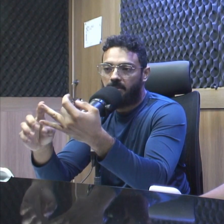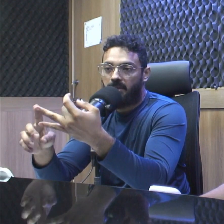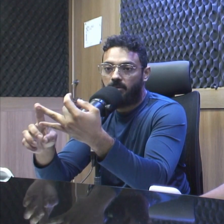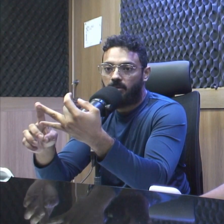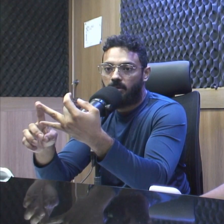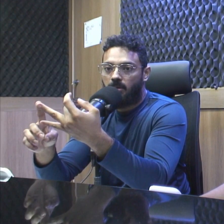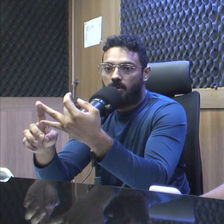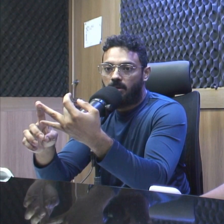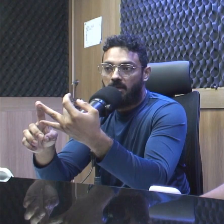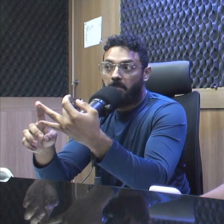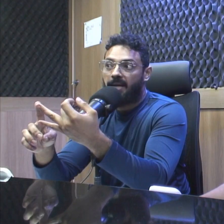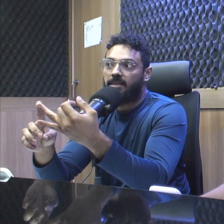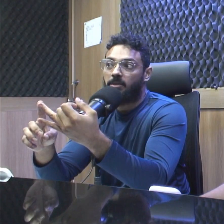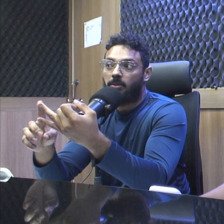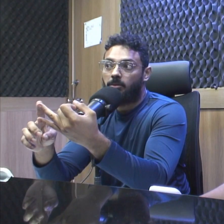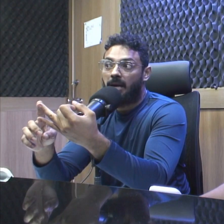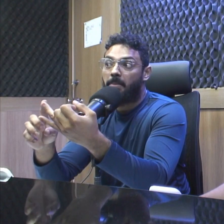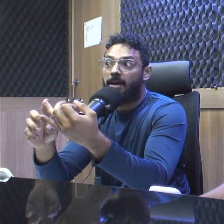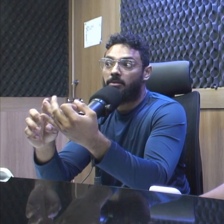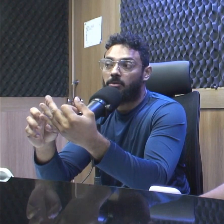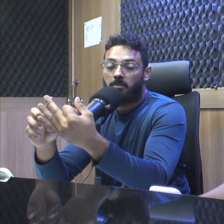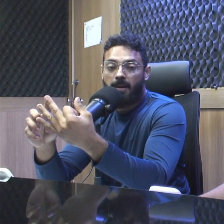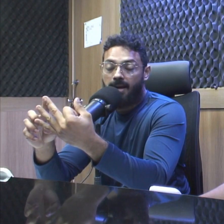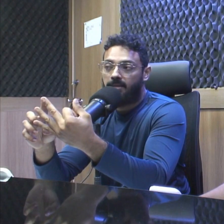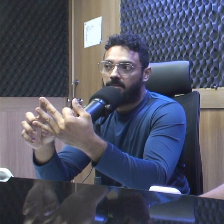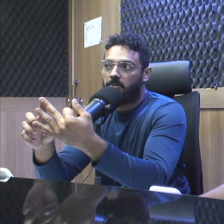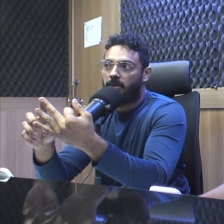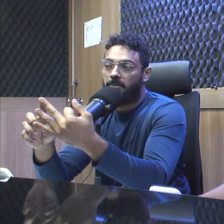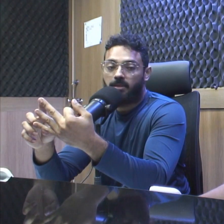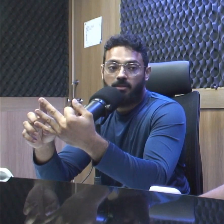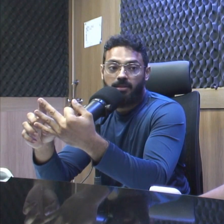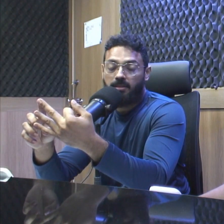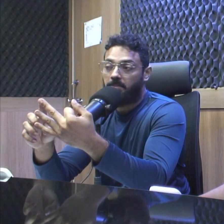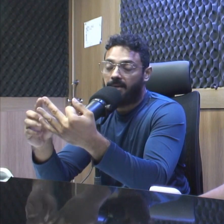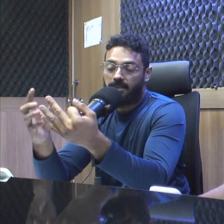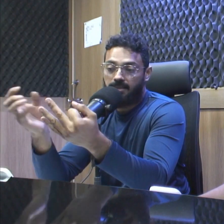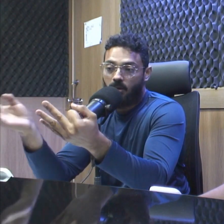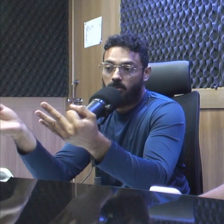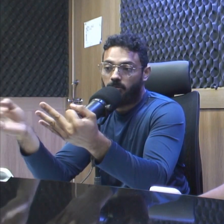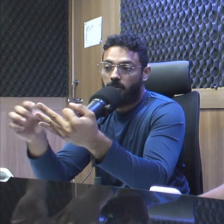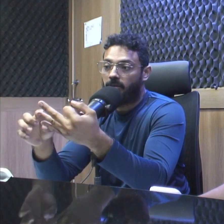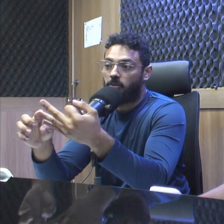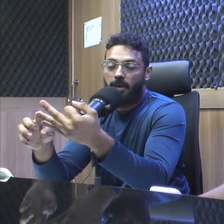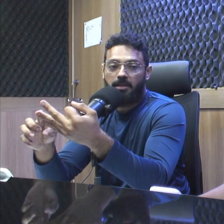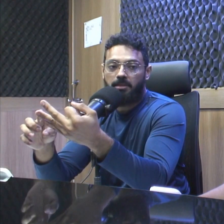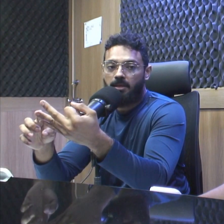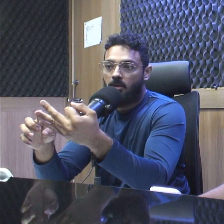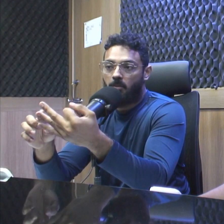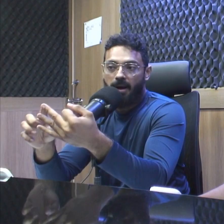impacta no saneamento, impacta no trabalho dos pais, porque muitas vezes impacta na saúde, o